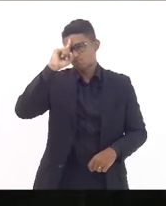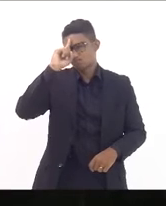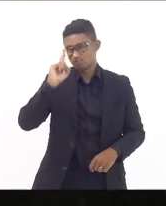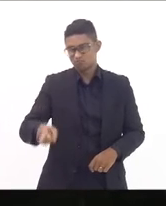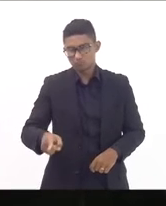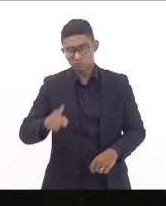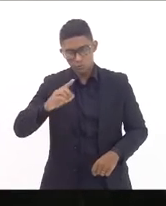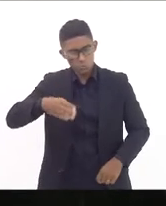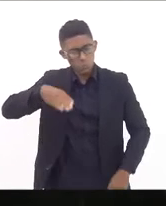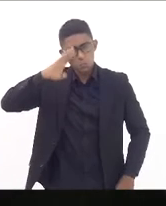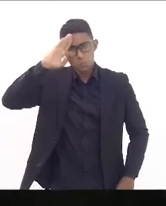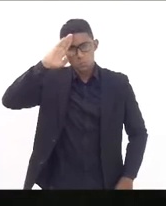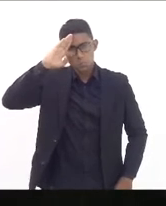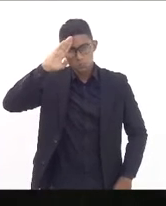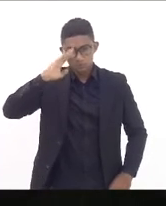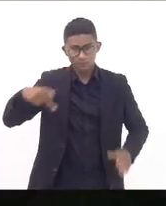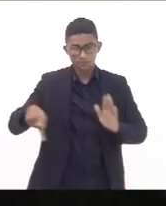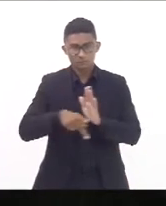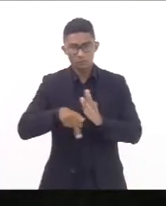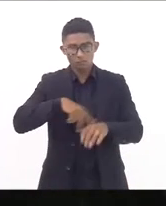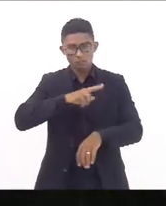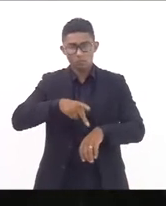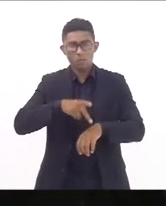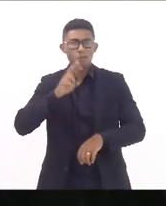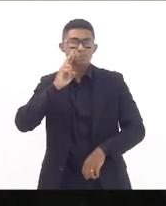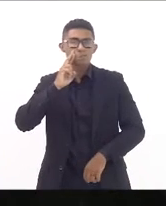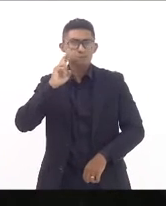que os soldados russos